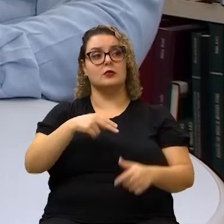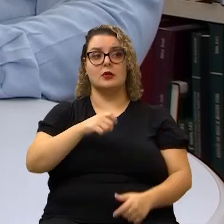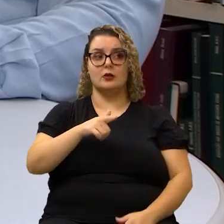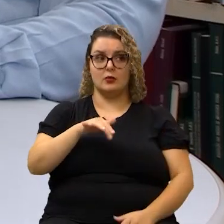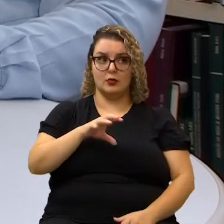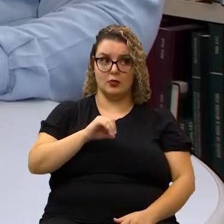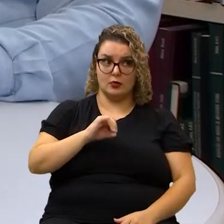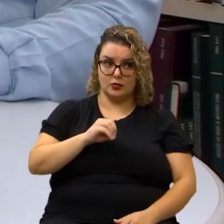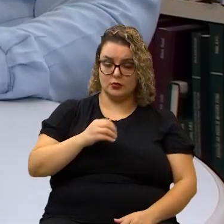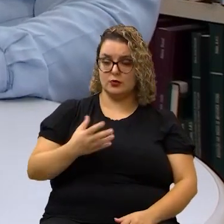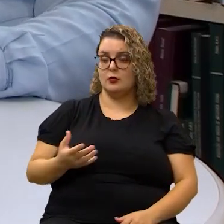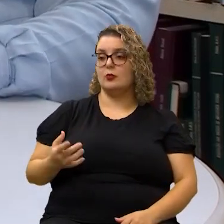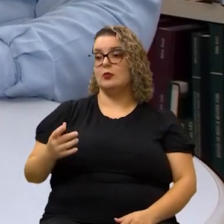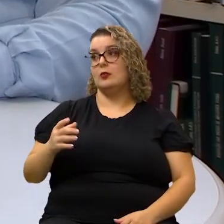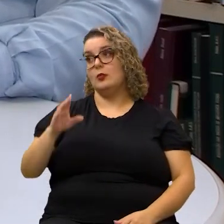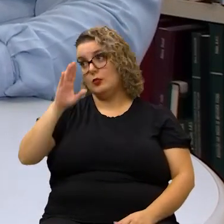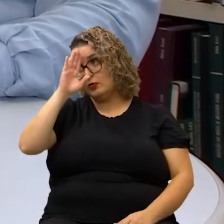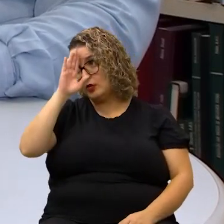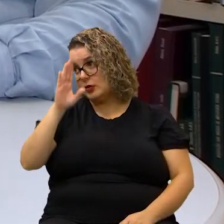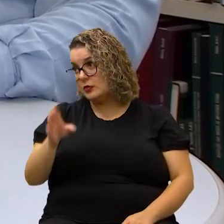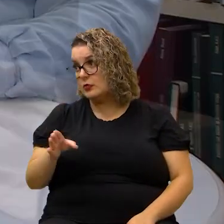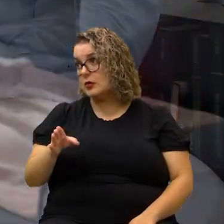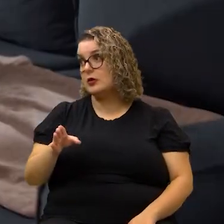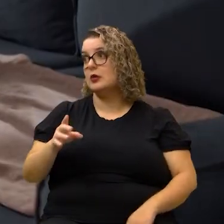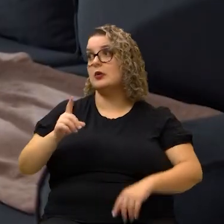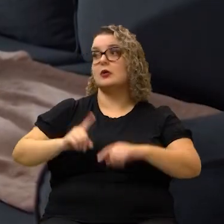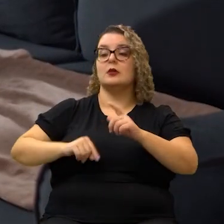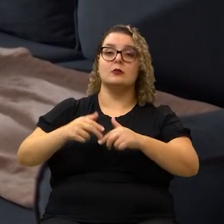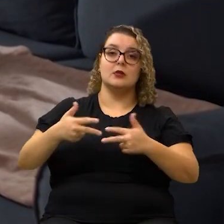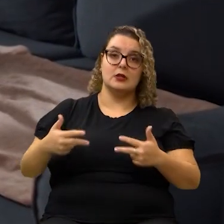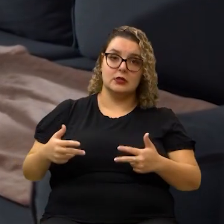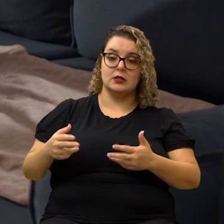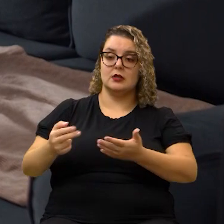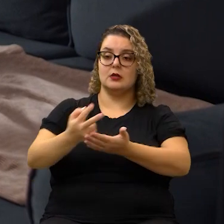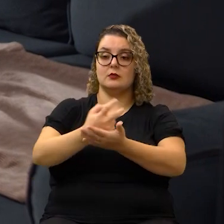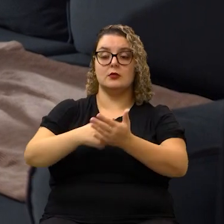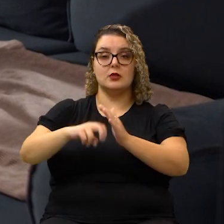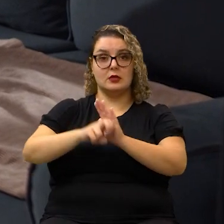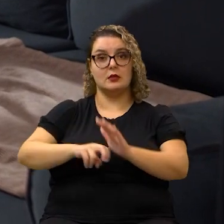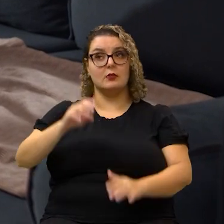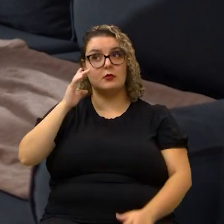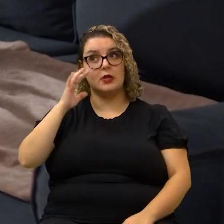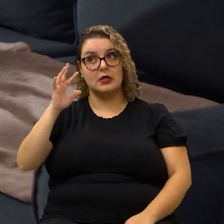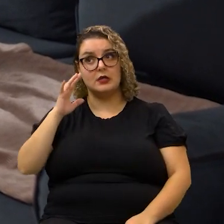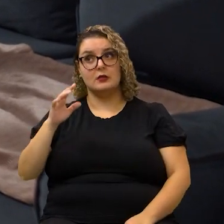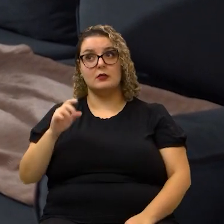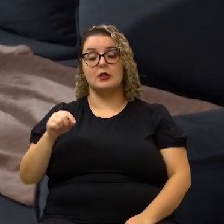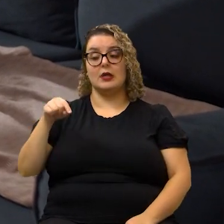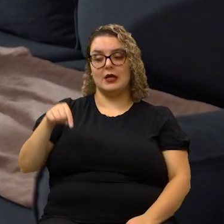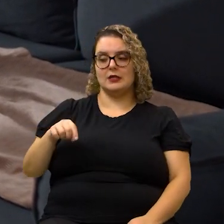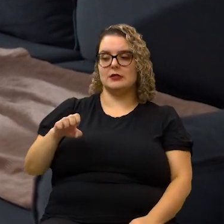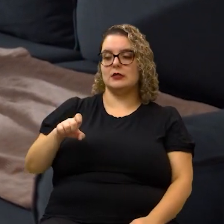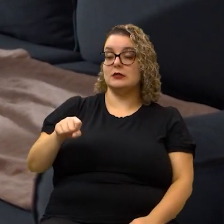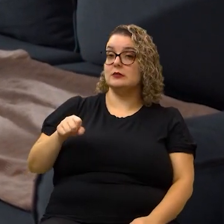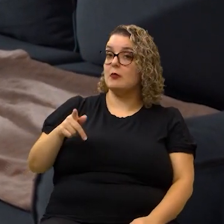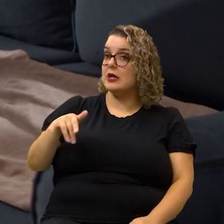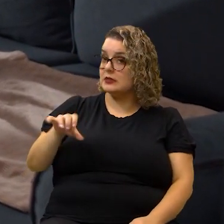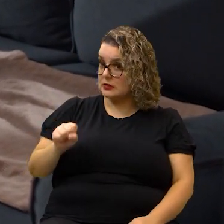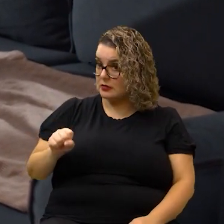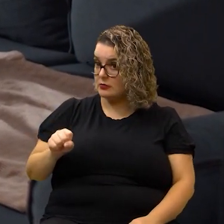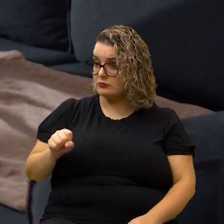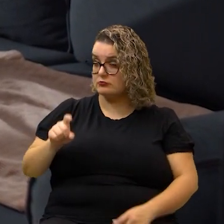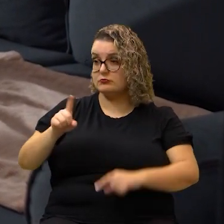negócio? Bem, o ponto-chave disso em matéria tributária é justamente pensar se essa expansão ela vai